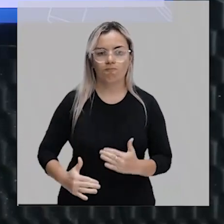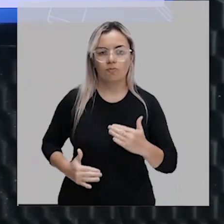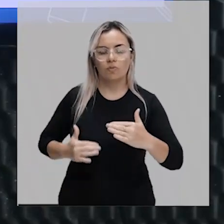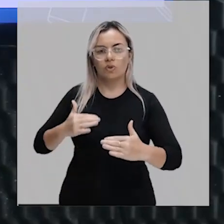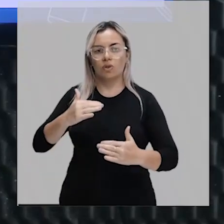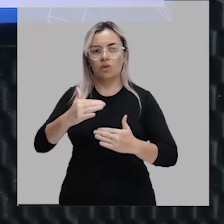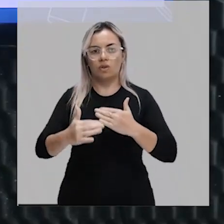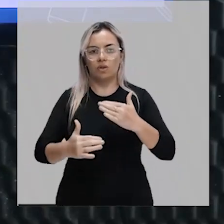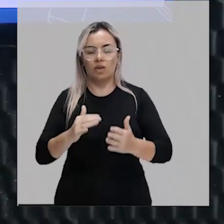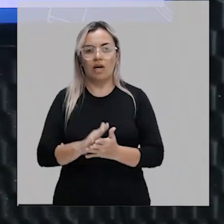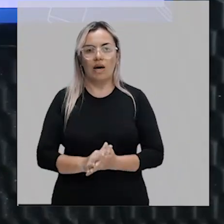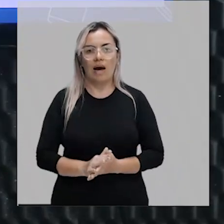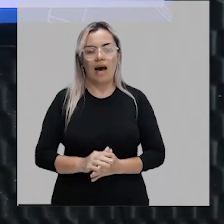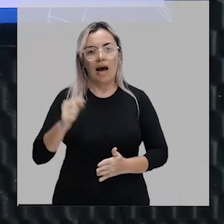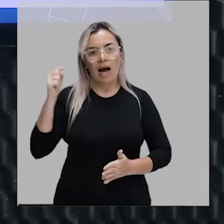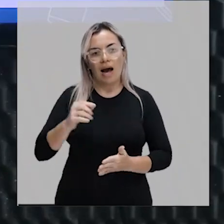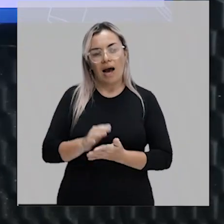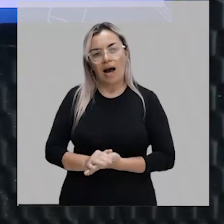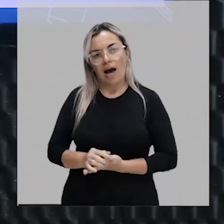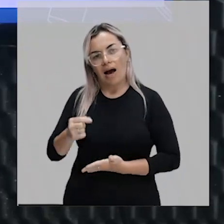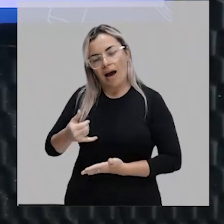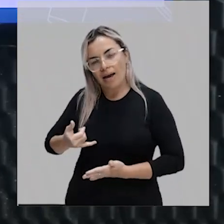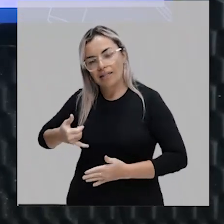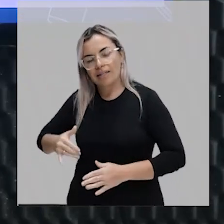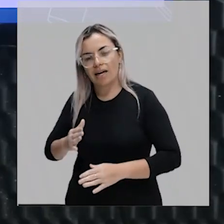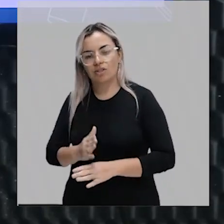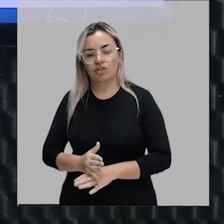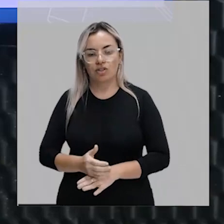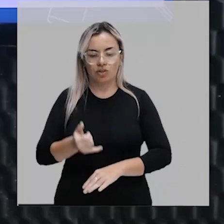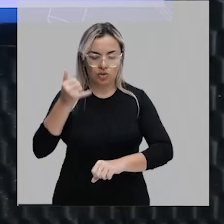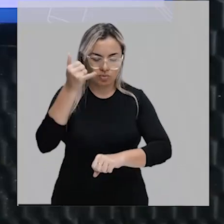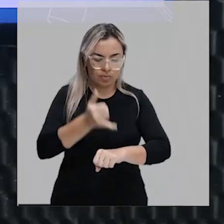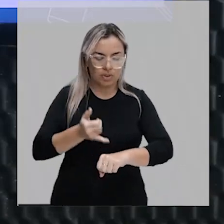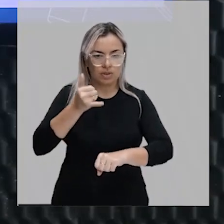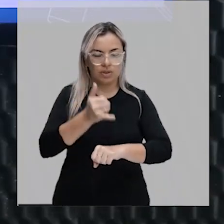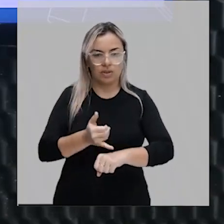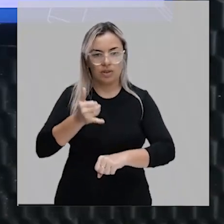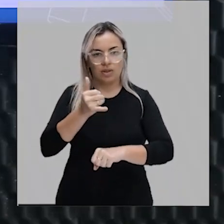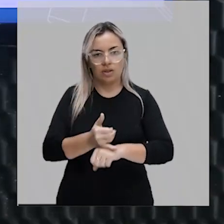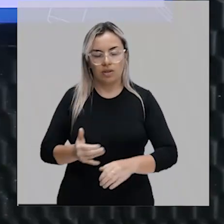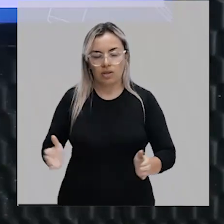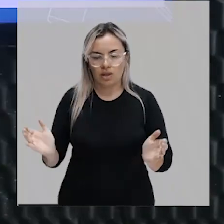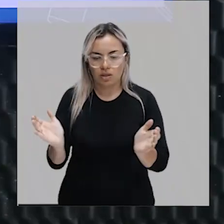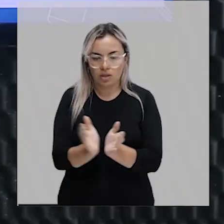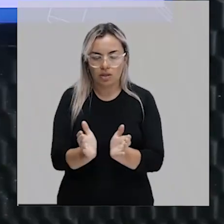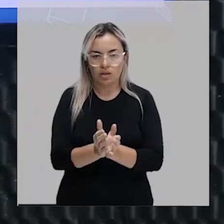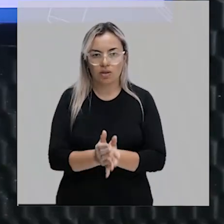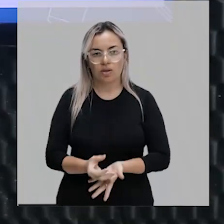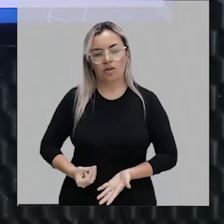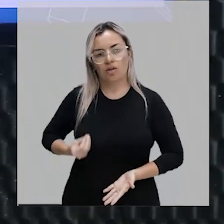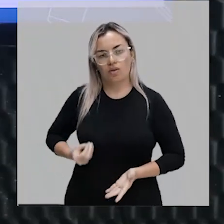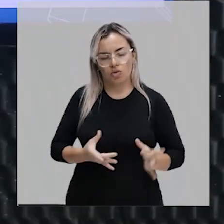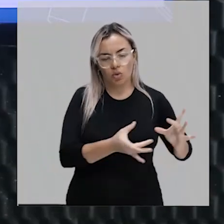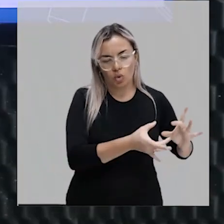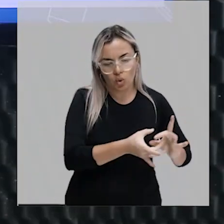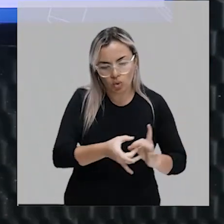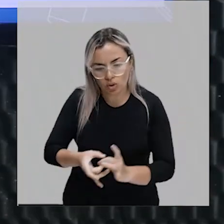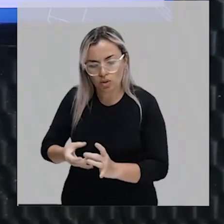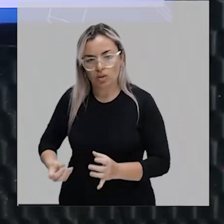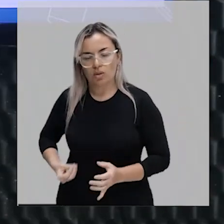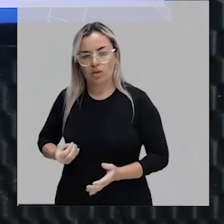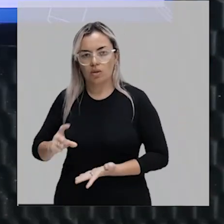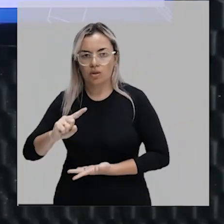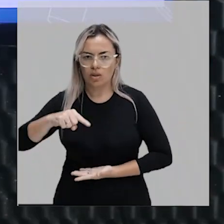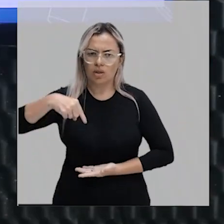chamada idade dos metais. Esses grupos humanos, eles vão vivenciar no seu cotidiano,